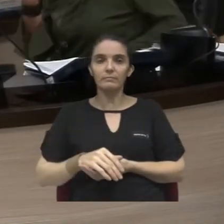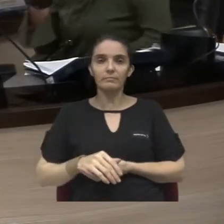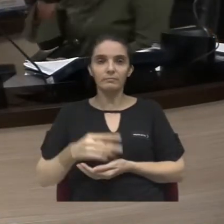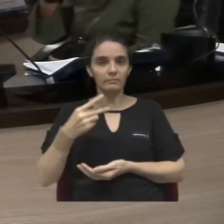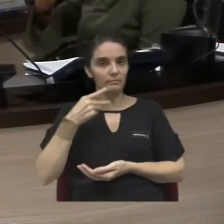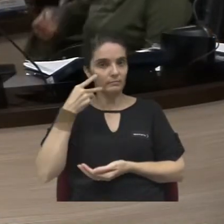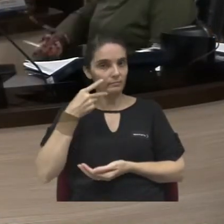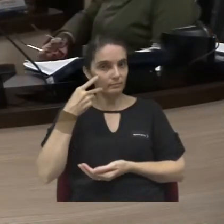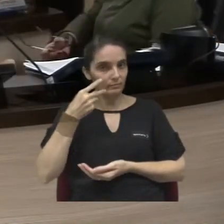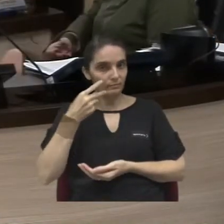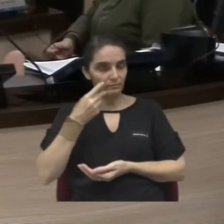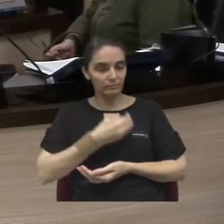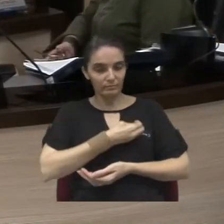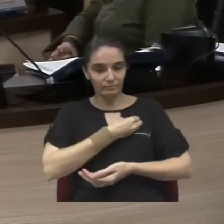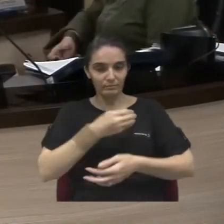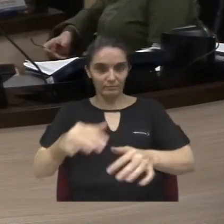presente.